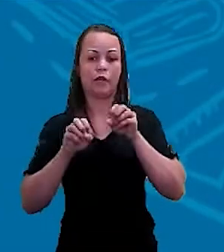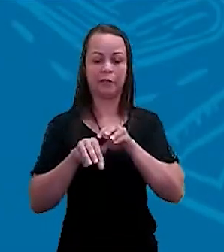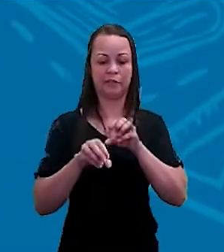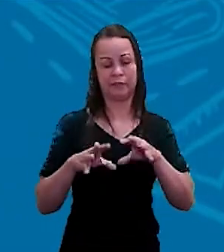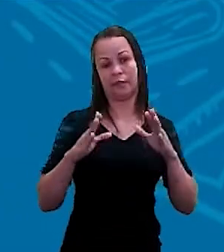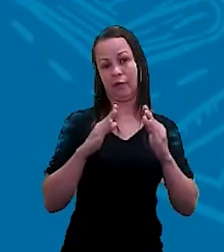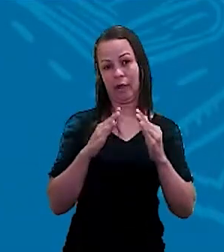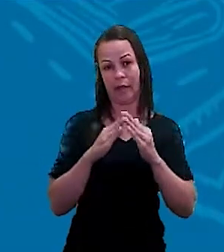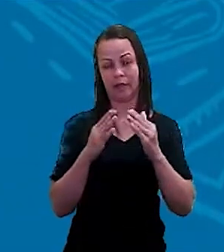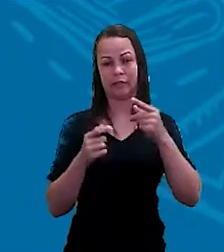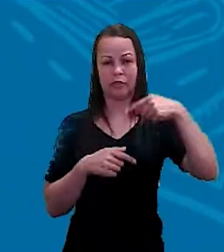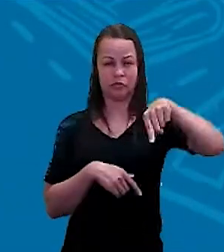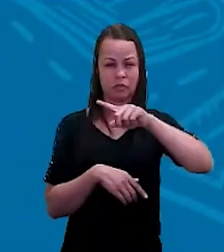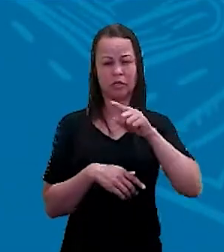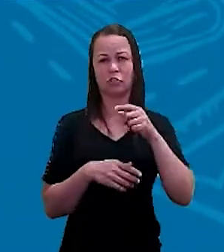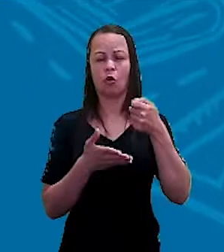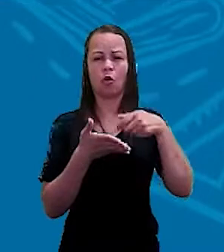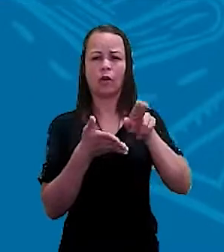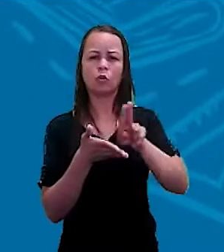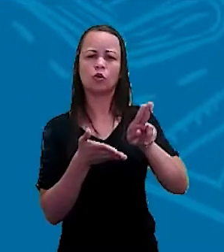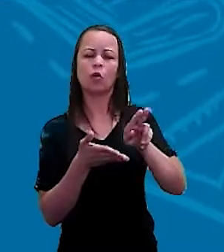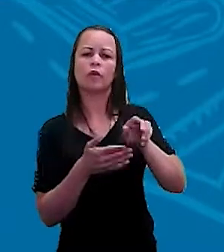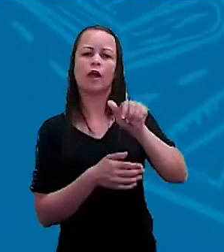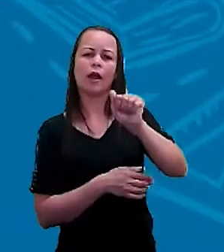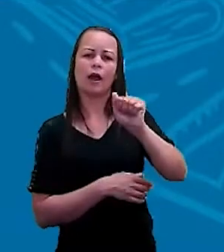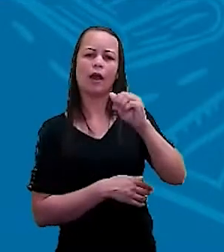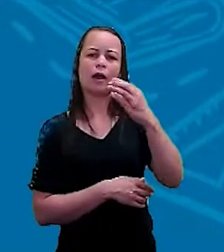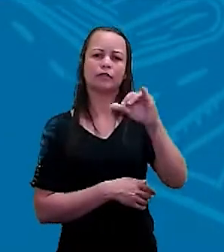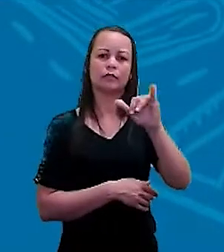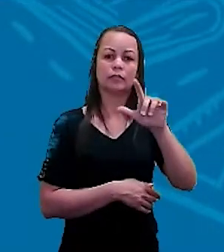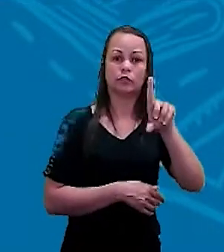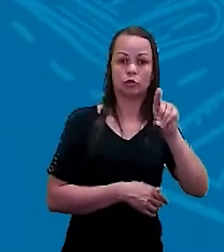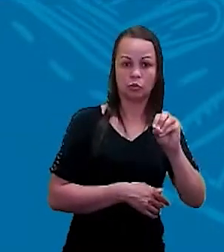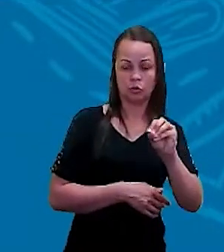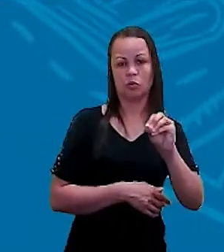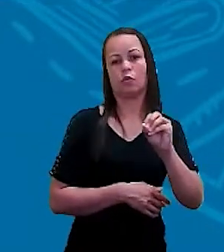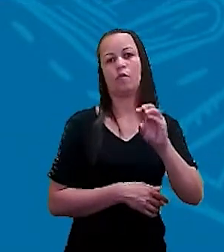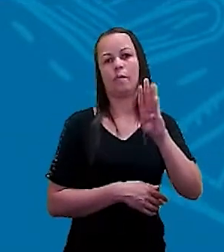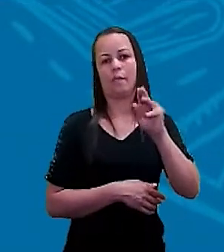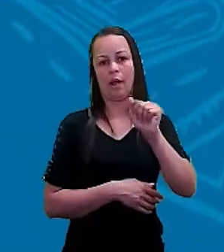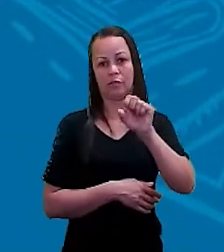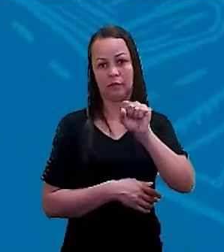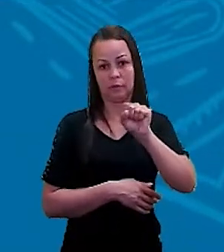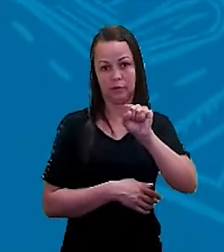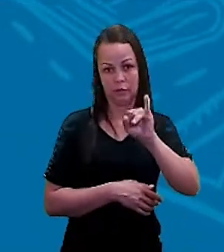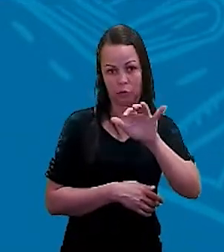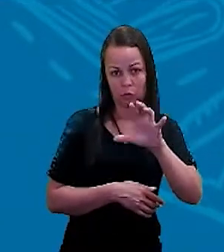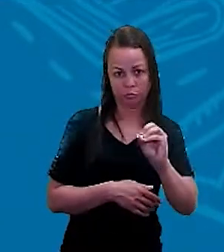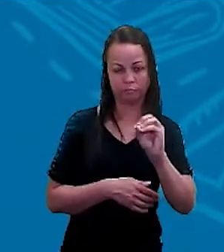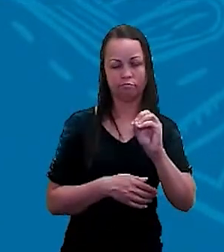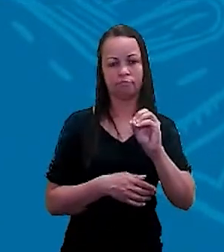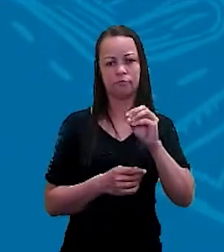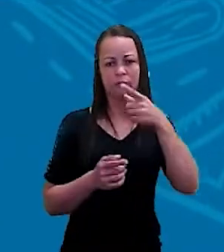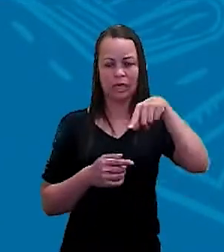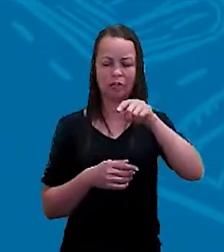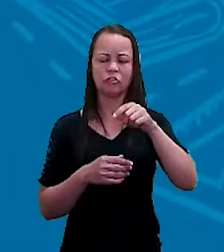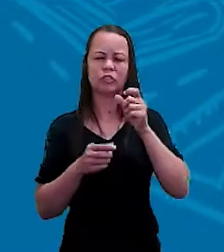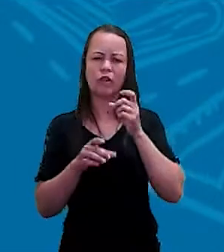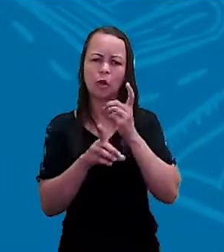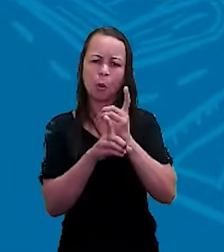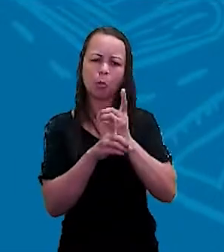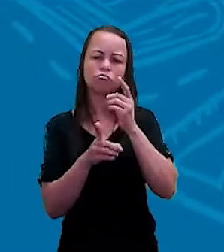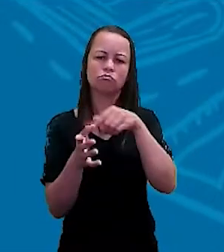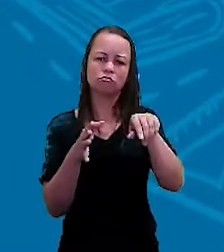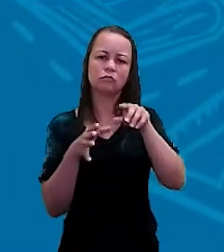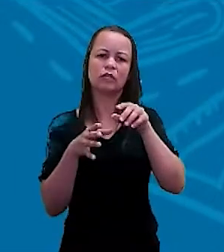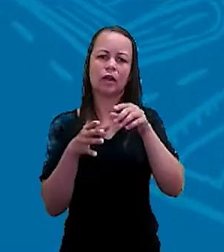Ácido base. Se você colocar lá, você vai ter uma aula que fala justamente tudo sobre isso, sobre pH, e você vai entender qual a diferença de um pH ácido, de um